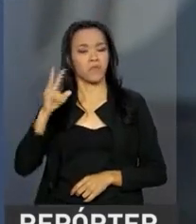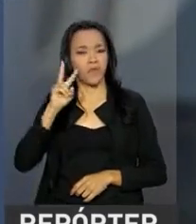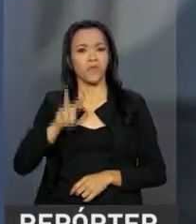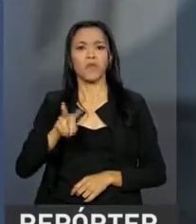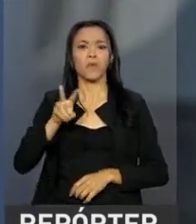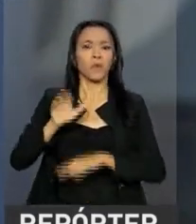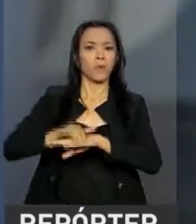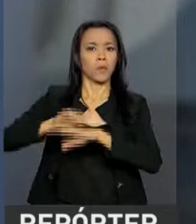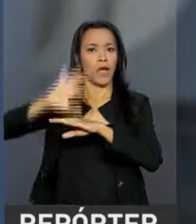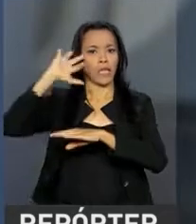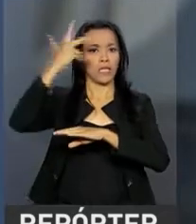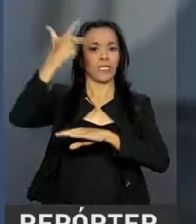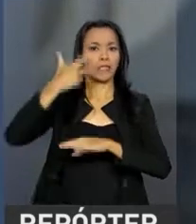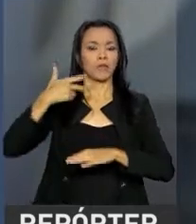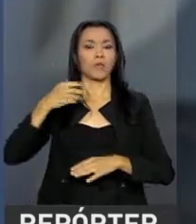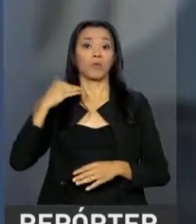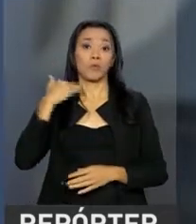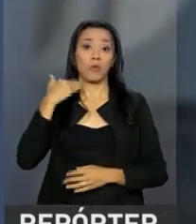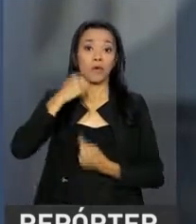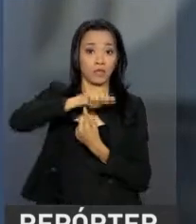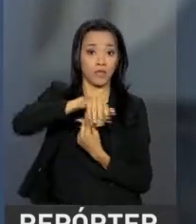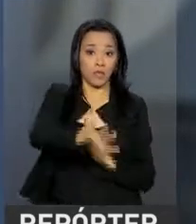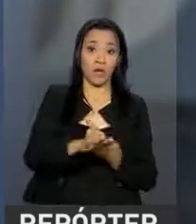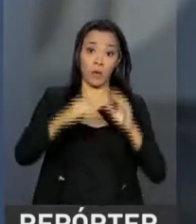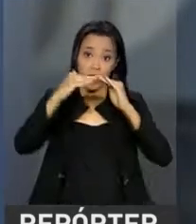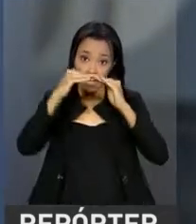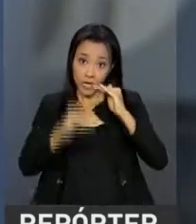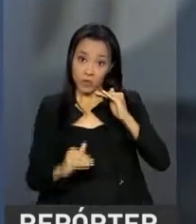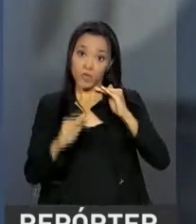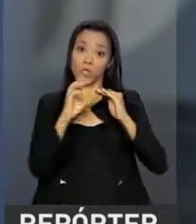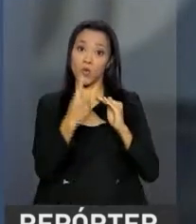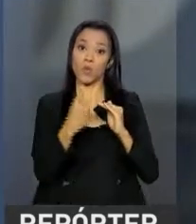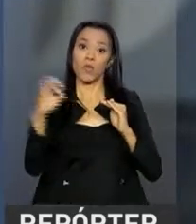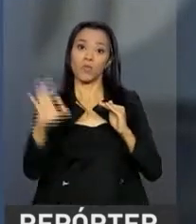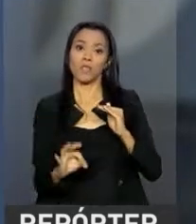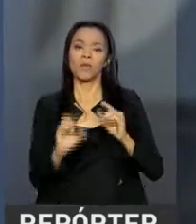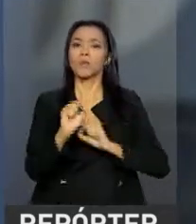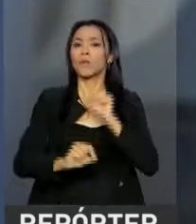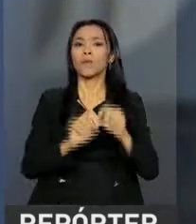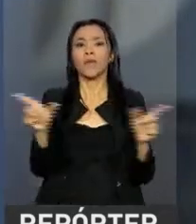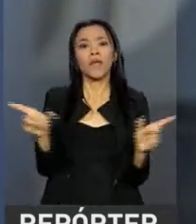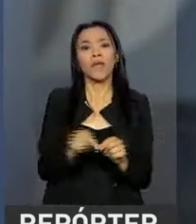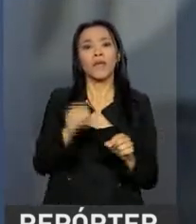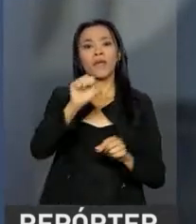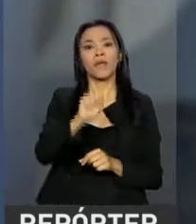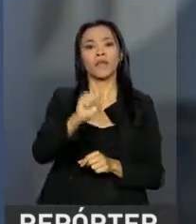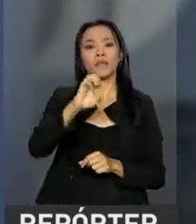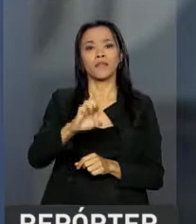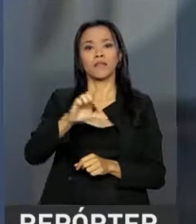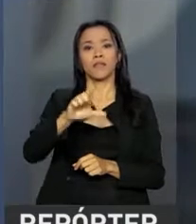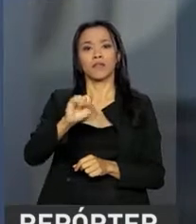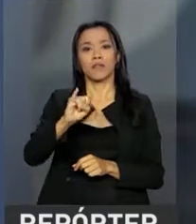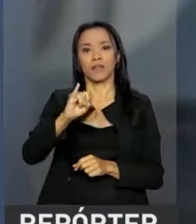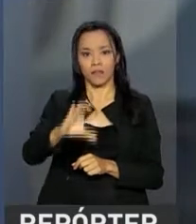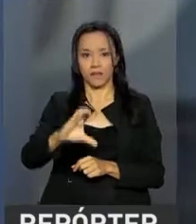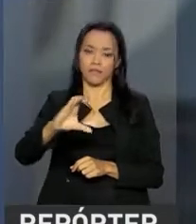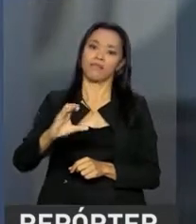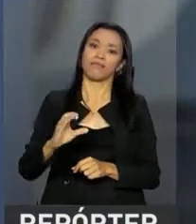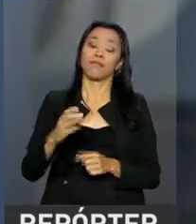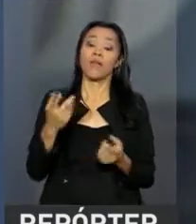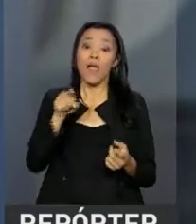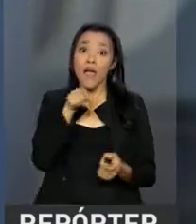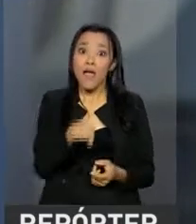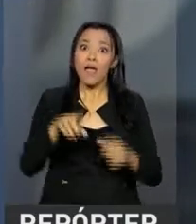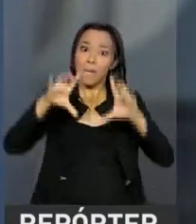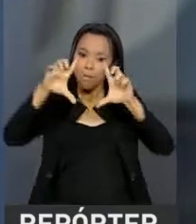do banco central de reduzir em um ponto percentual a taxa básica de juros da economia segundo paróquia foi a